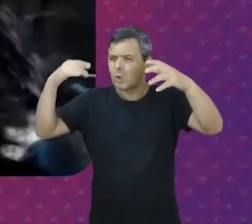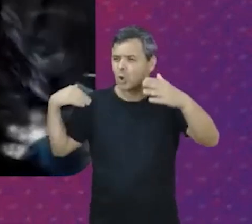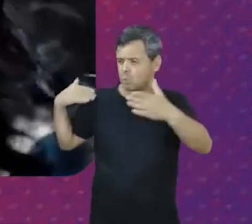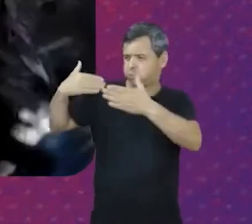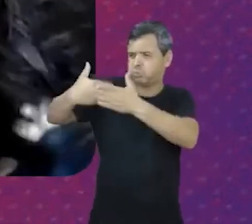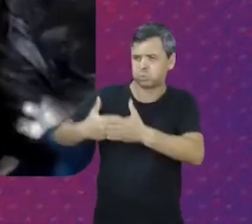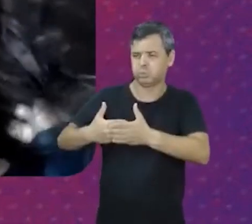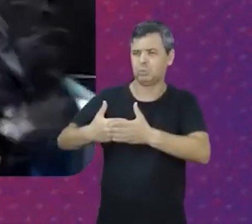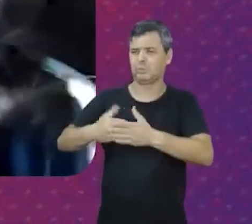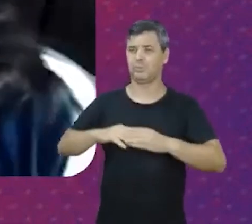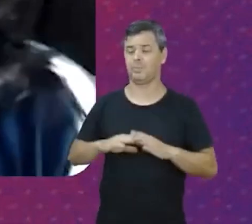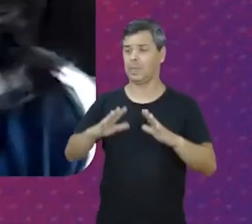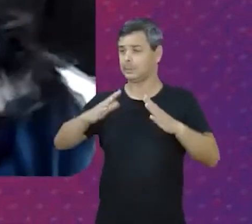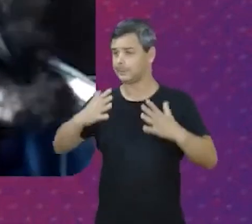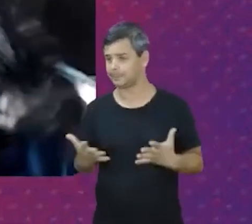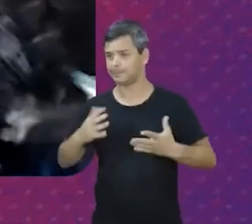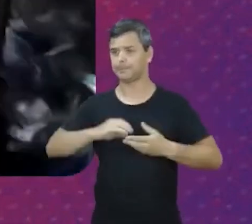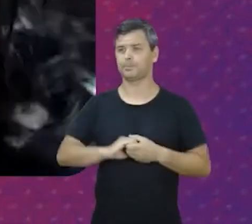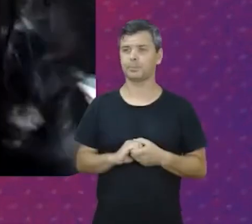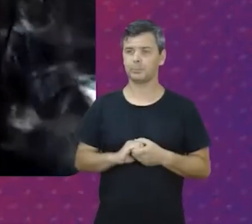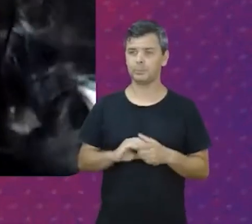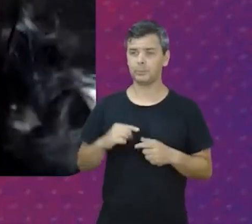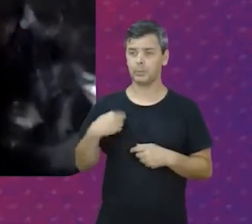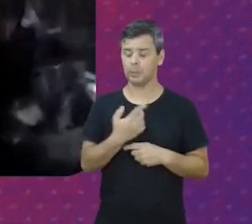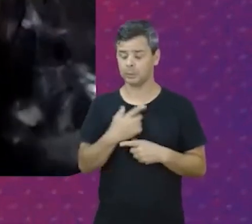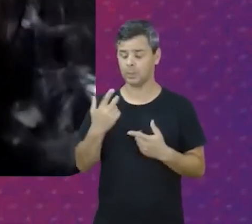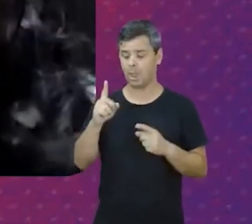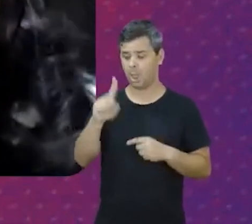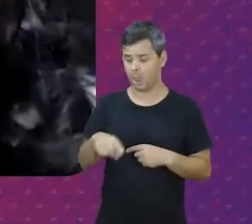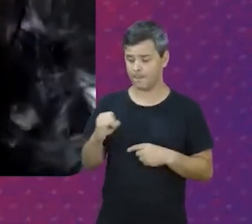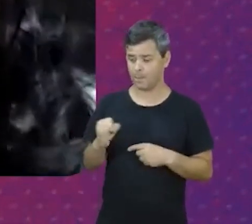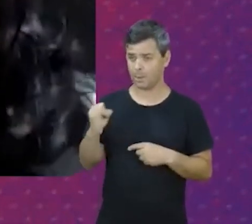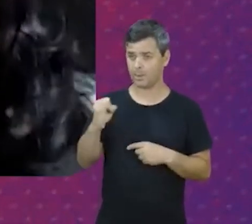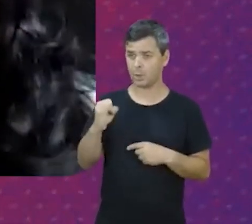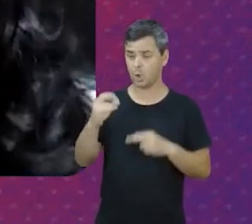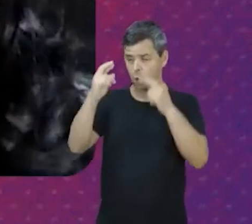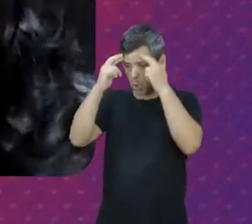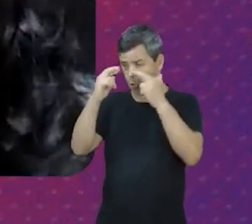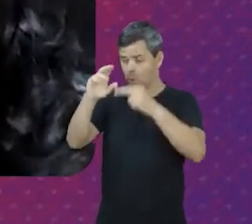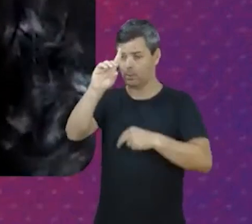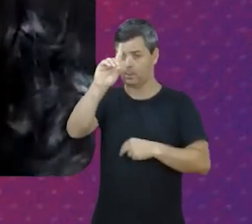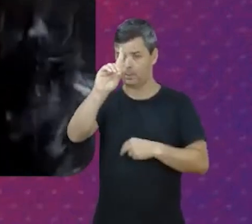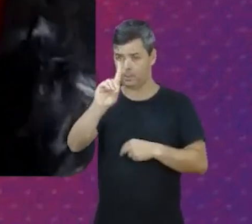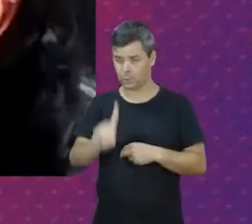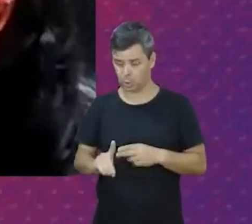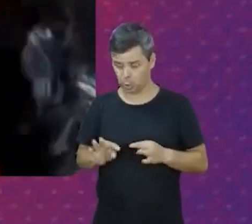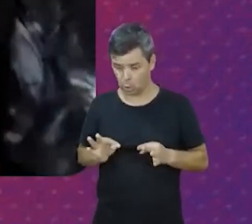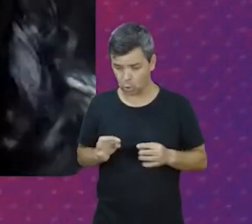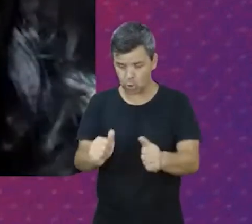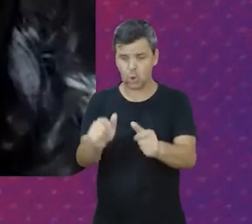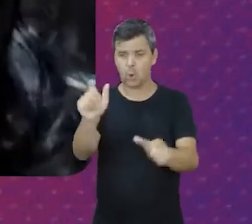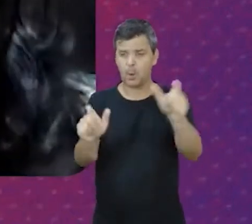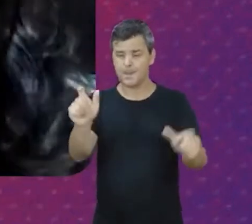últimos tempos. Então, isso pressupõe que o respeito aos direitos de toda